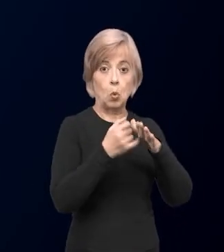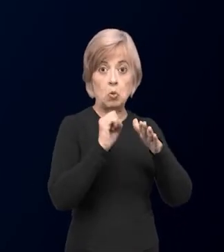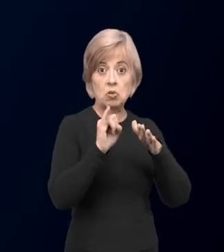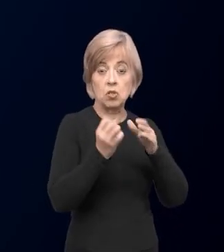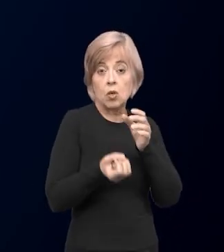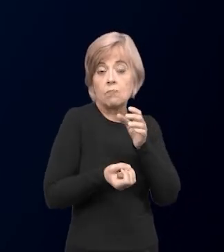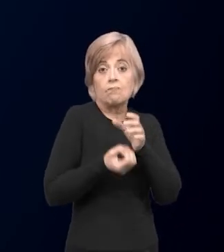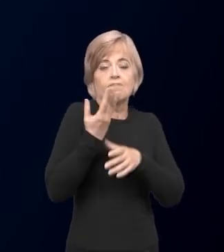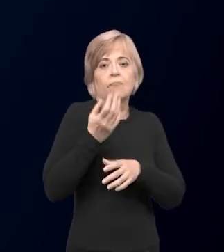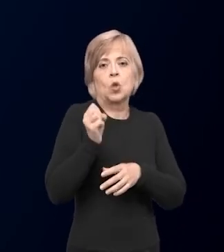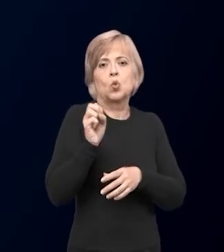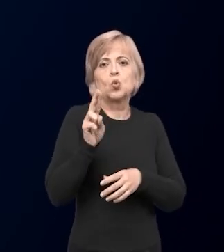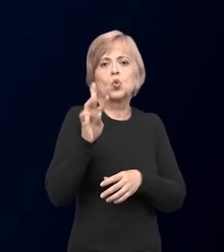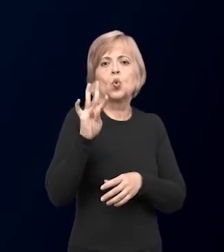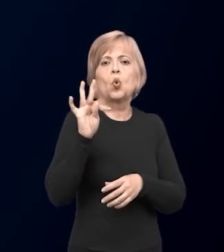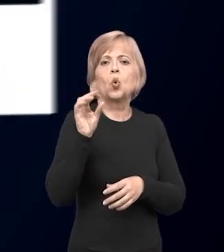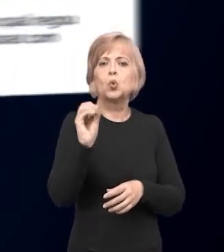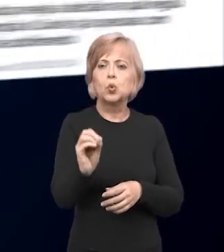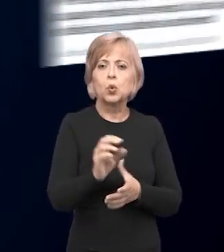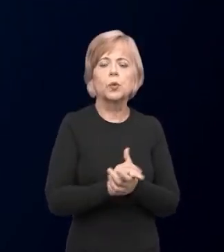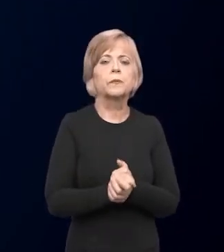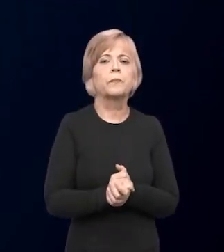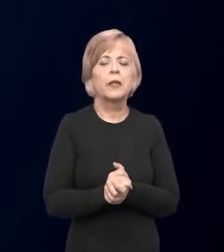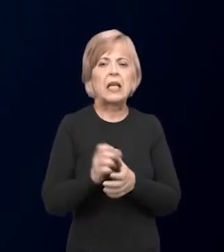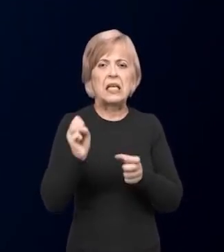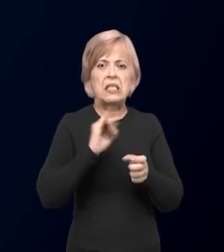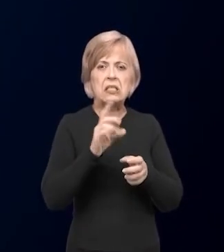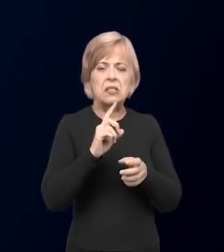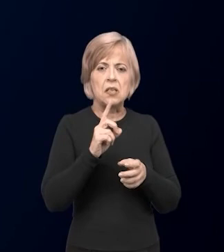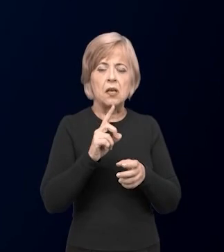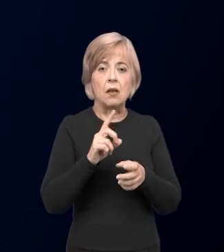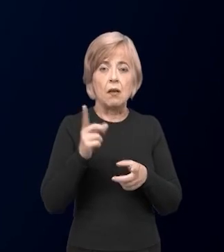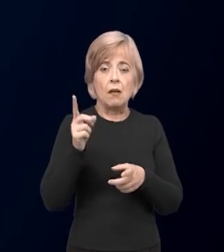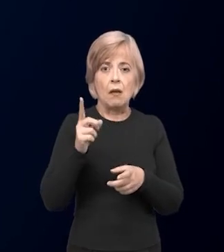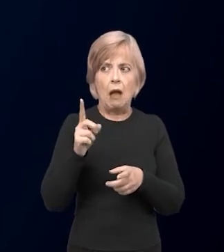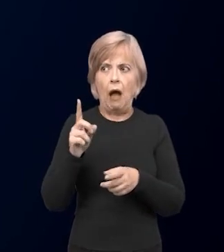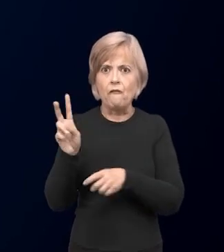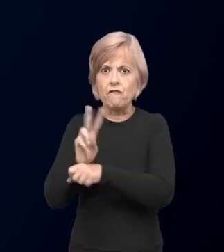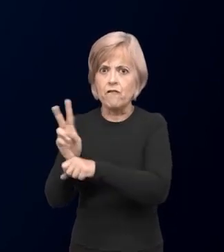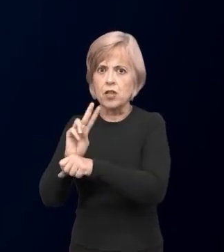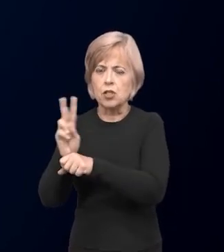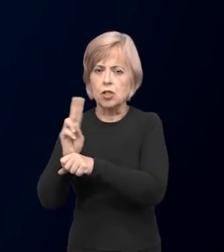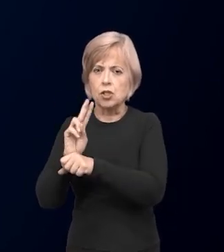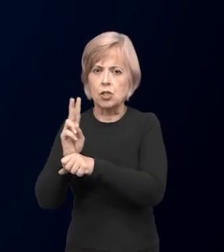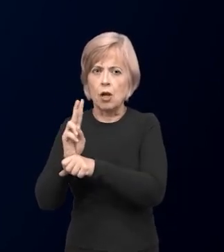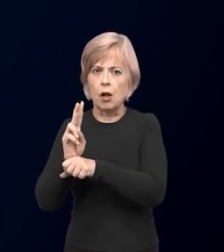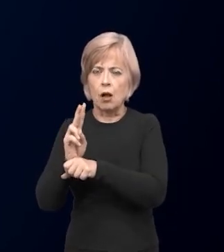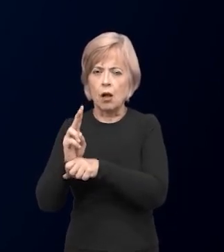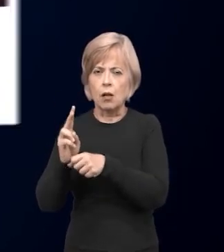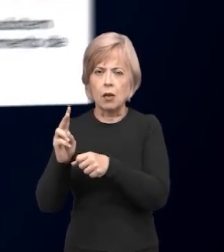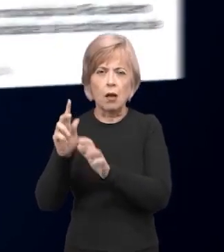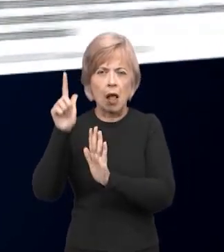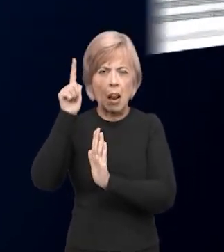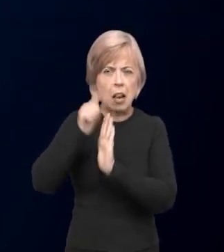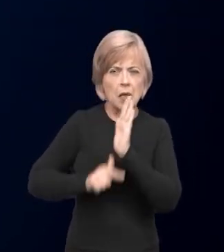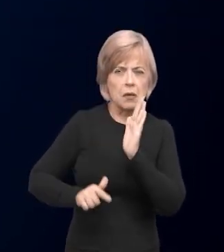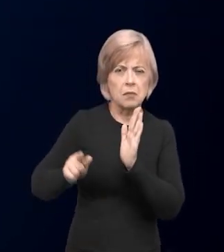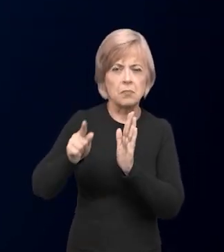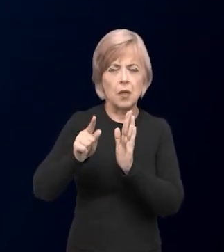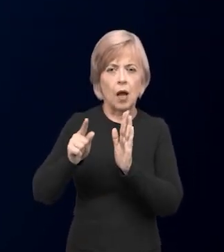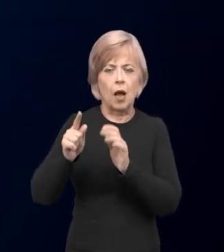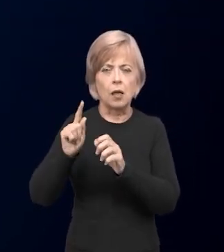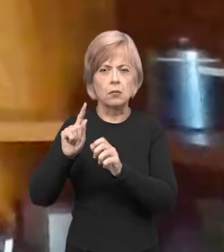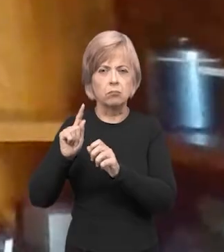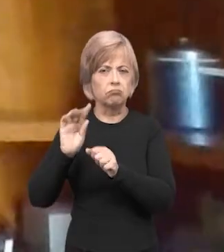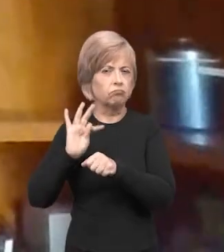possível surto, ou seja, vigilância sanitária e epidemiológica, estivessem atentas e fossem nesses locais